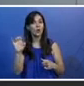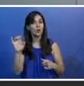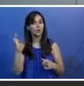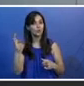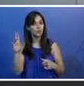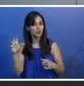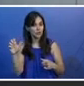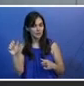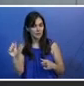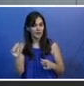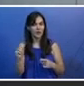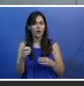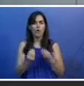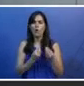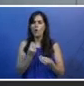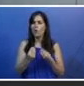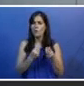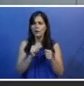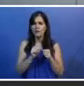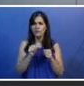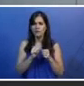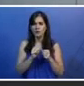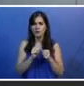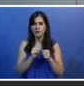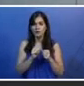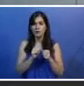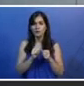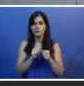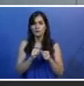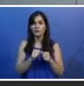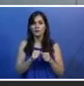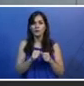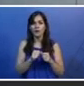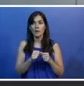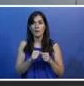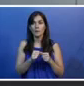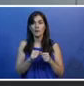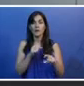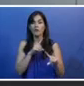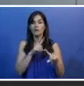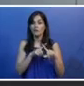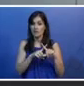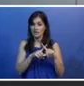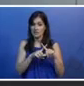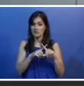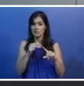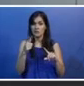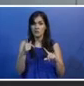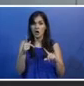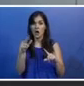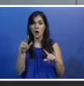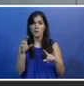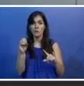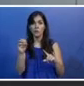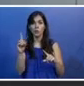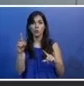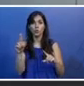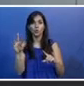Olha como que ele é formado. Ele é formado pelo produto. Produto é vezes